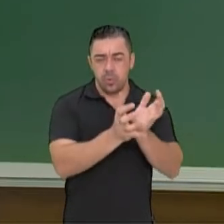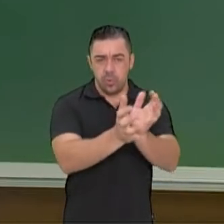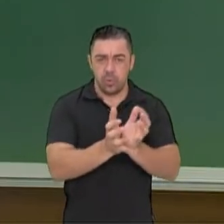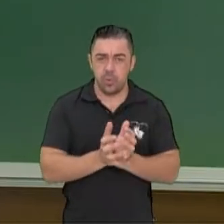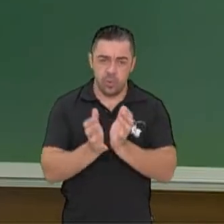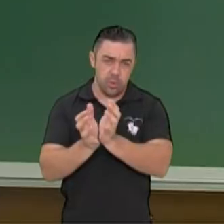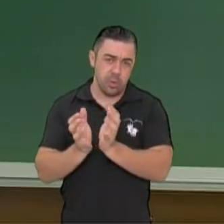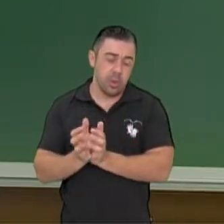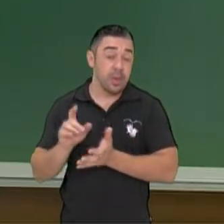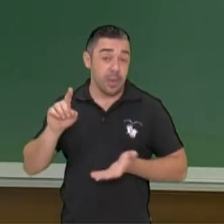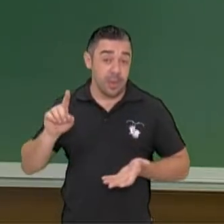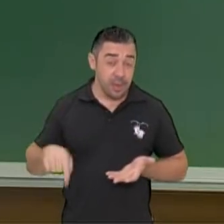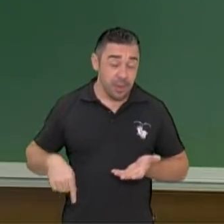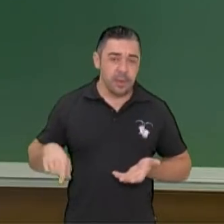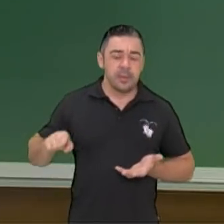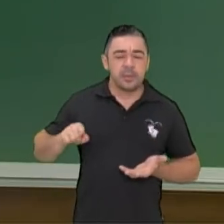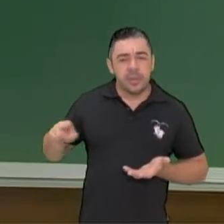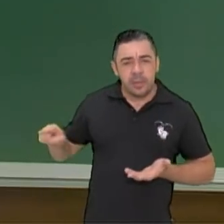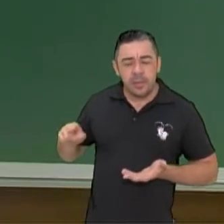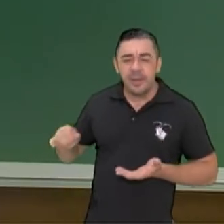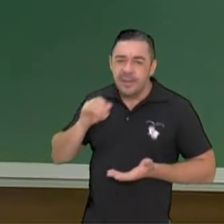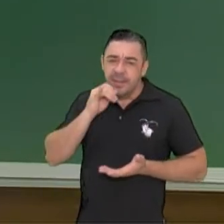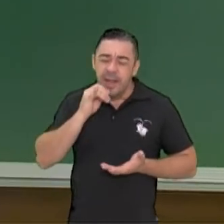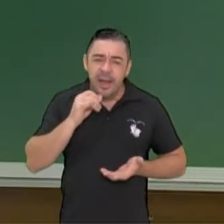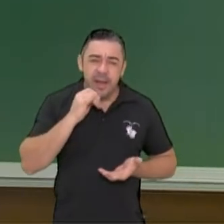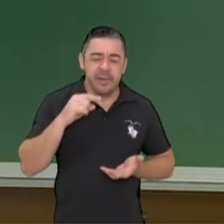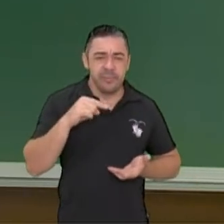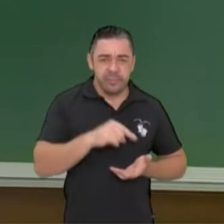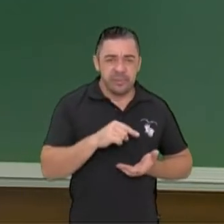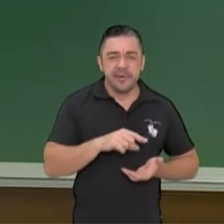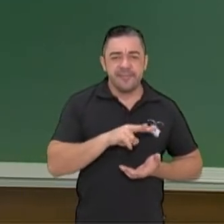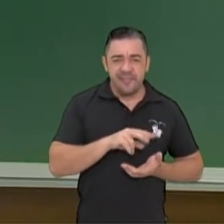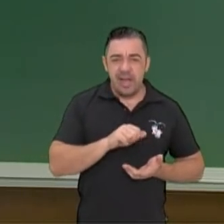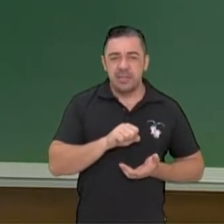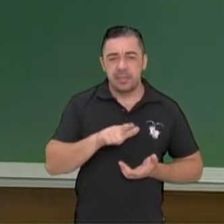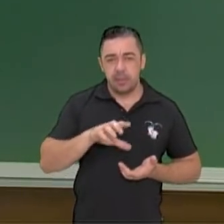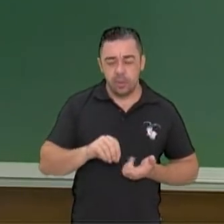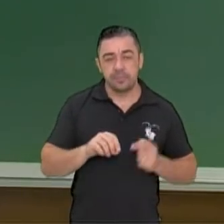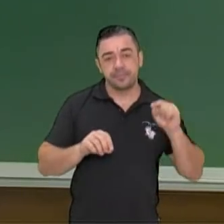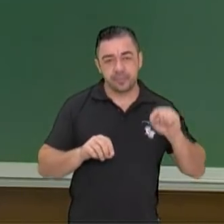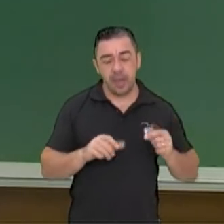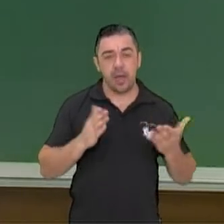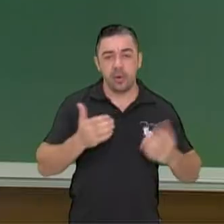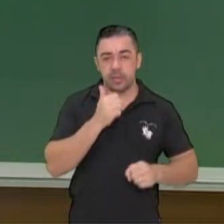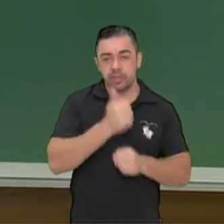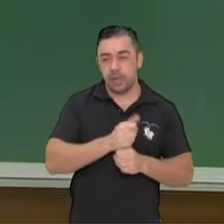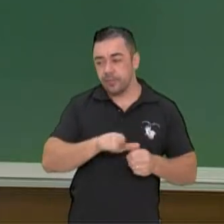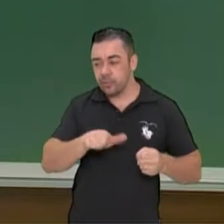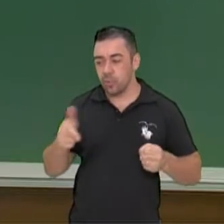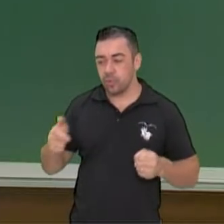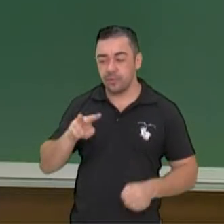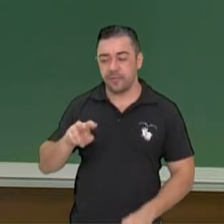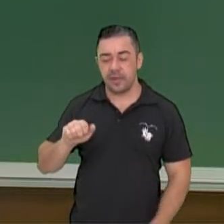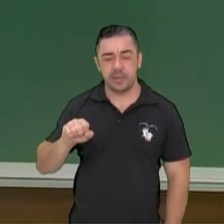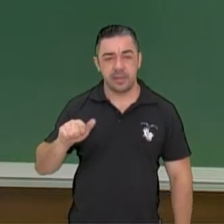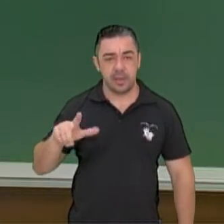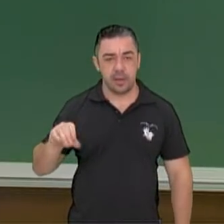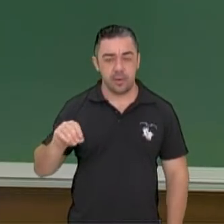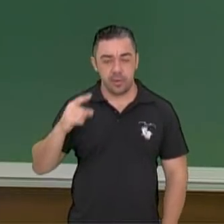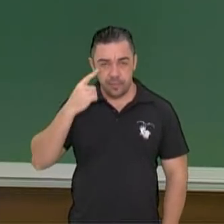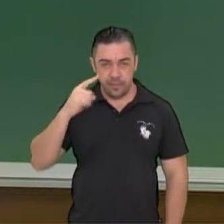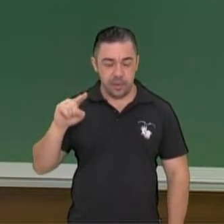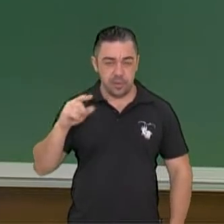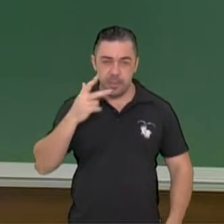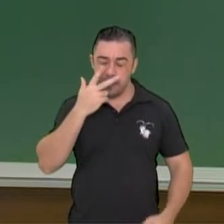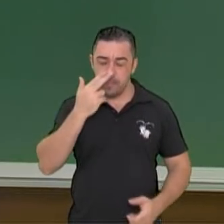vassalo, que inclusive ele é vassalo, passa a ser também suzerano de outros vassalos. Olha que cadeia interessante, uma teia